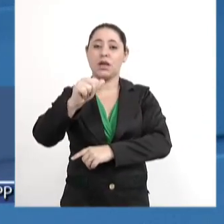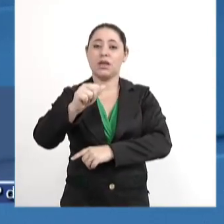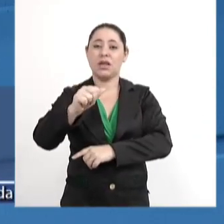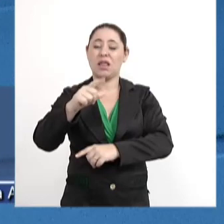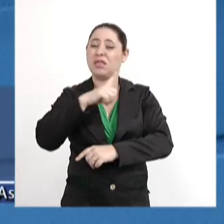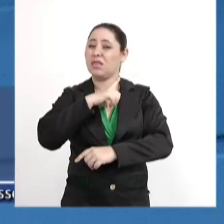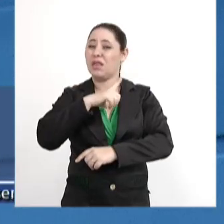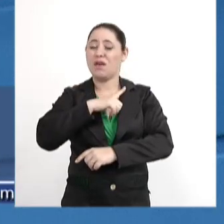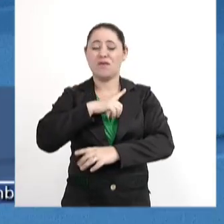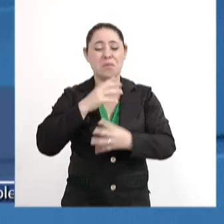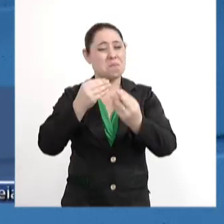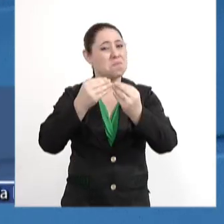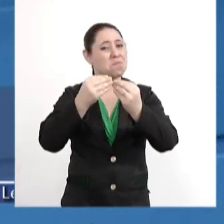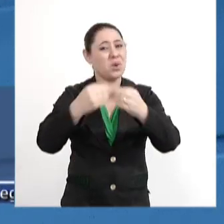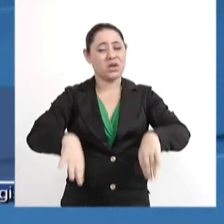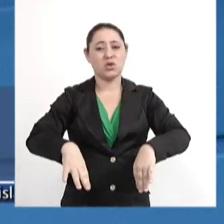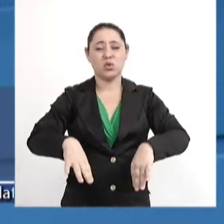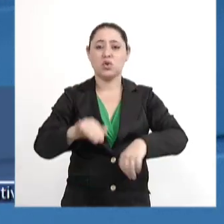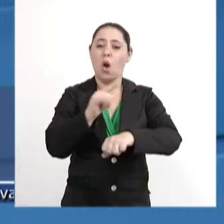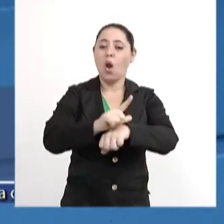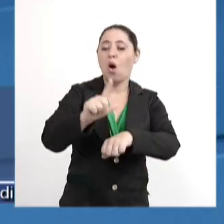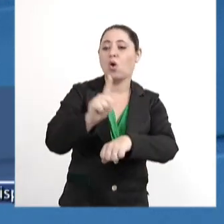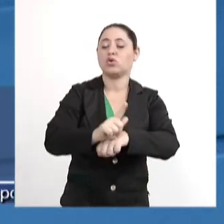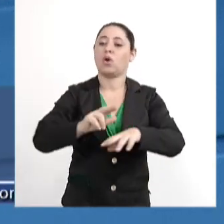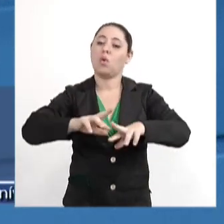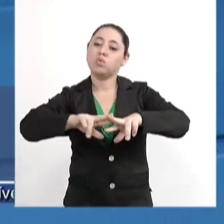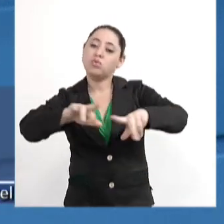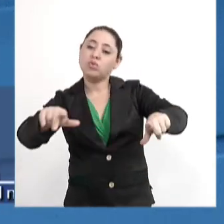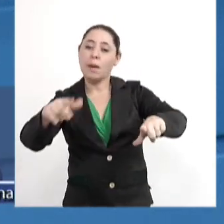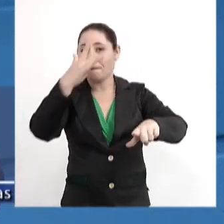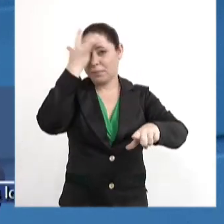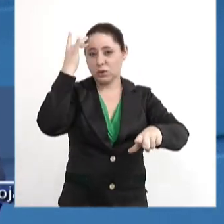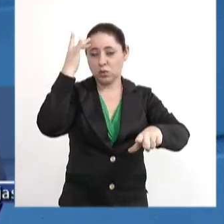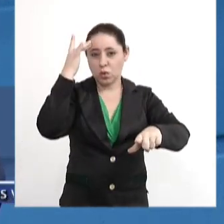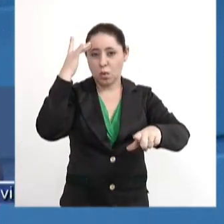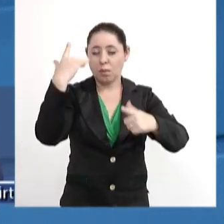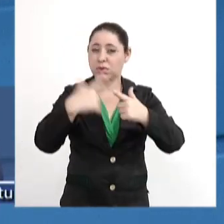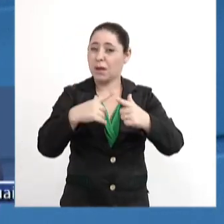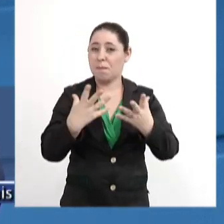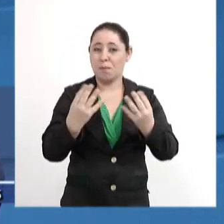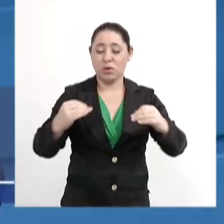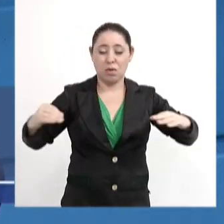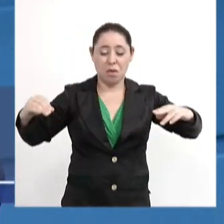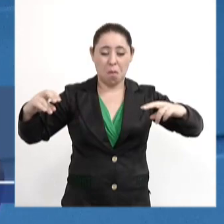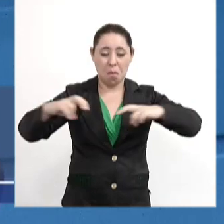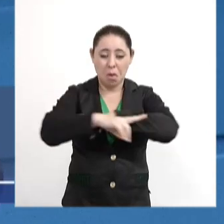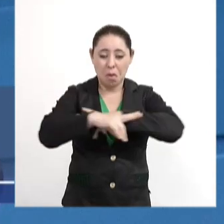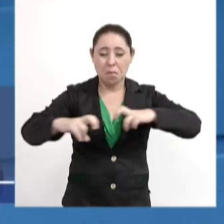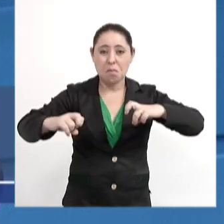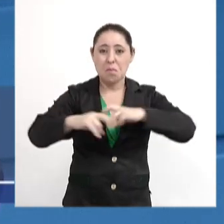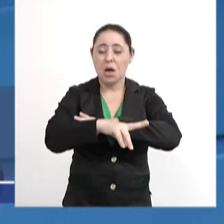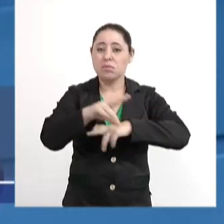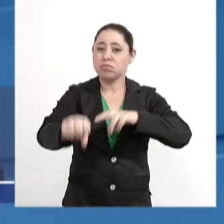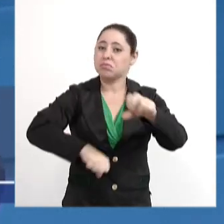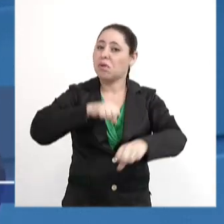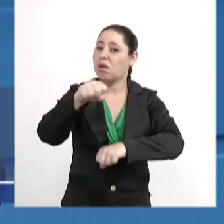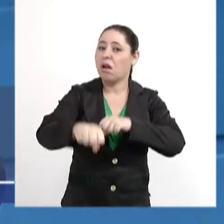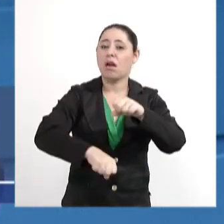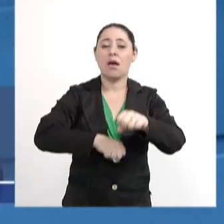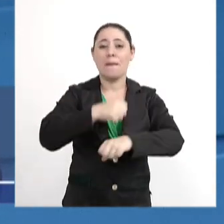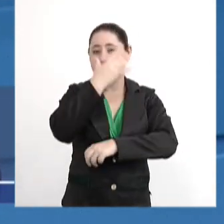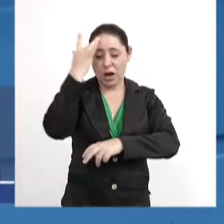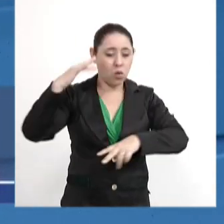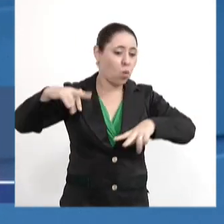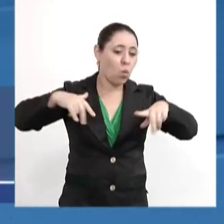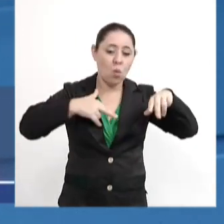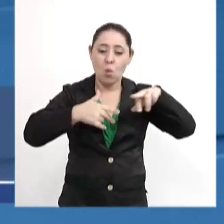aos transeuntes e ao comércio local. Devido ao grande fluxo de veículos, ciclistas, pedestres, nos horários